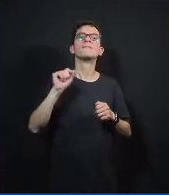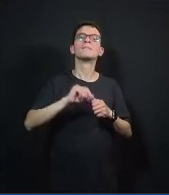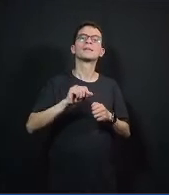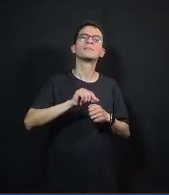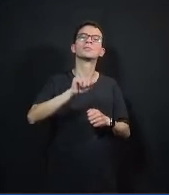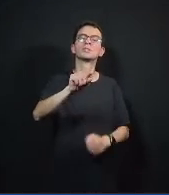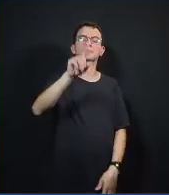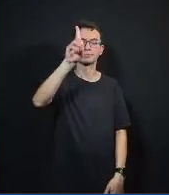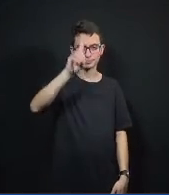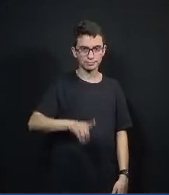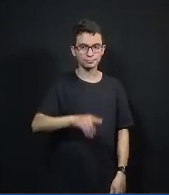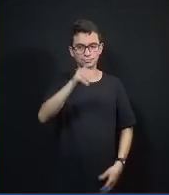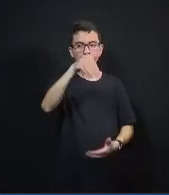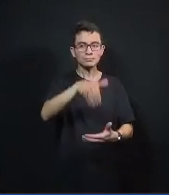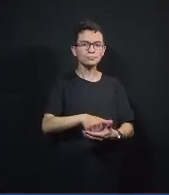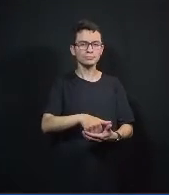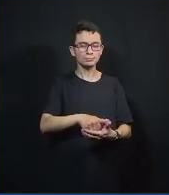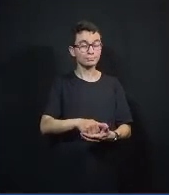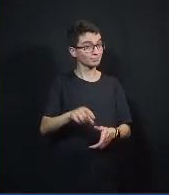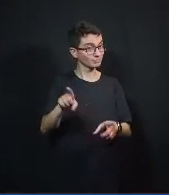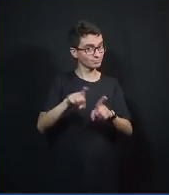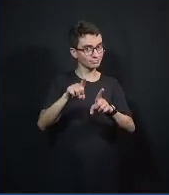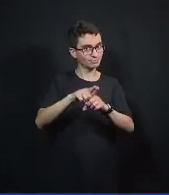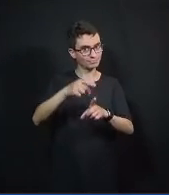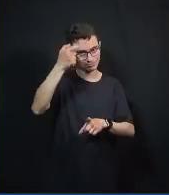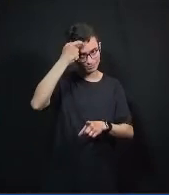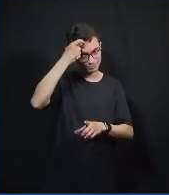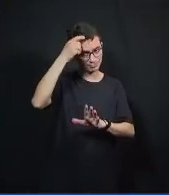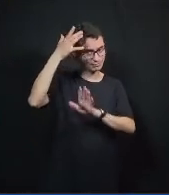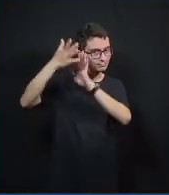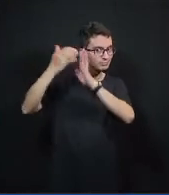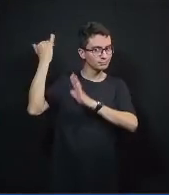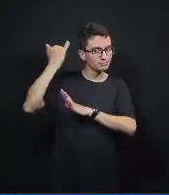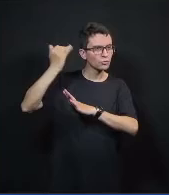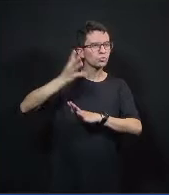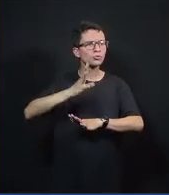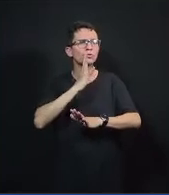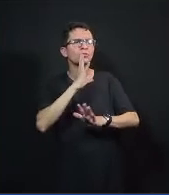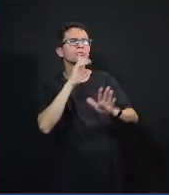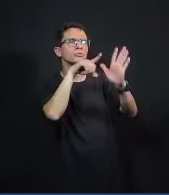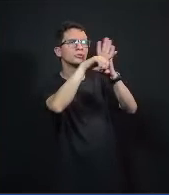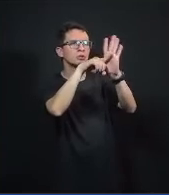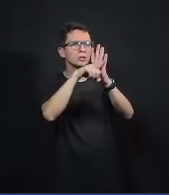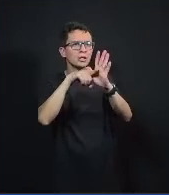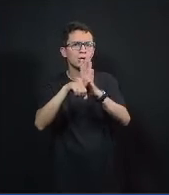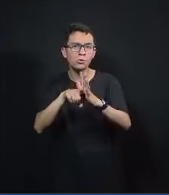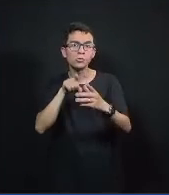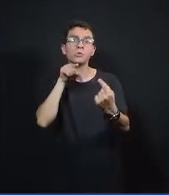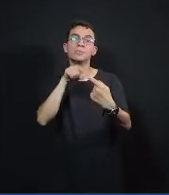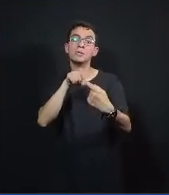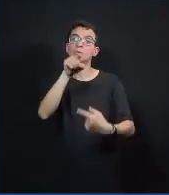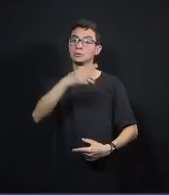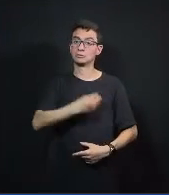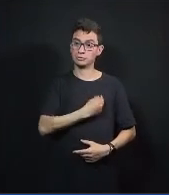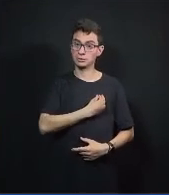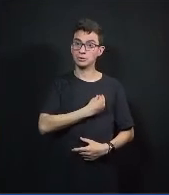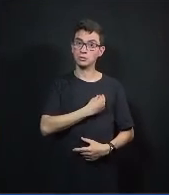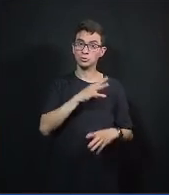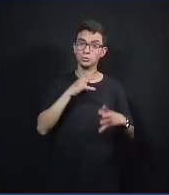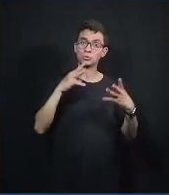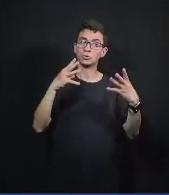votar. Pratique o voto consciente, conheça os candidatos e selecione aquele que melhor corresponda aos seus anseios. Acho que a